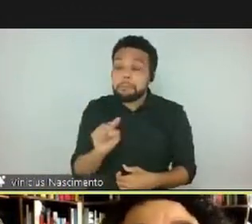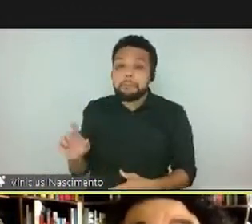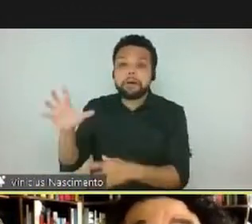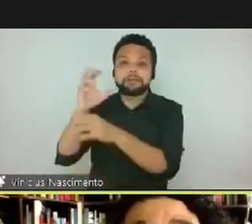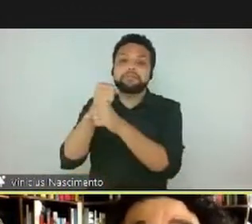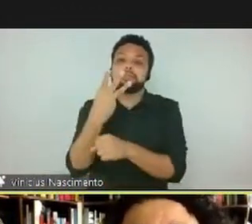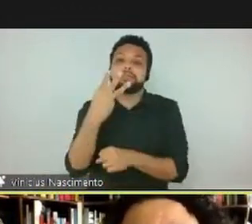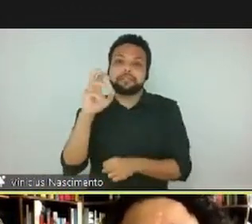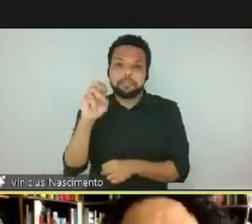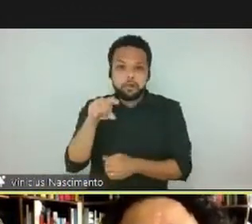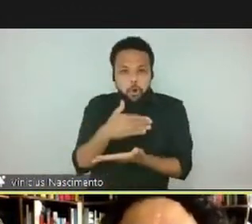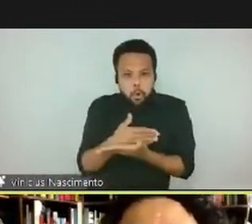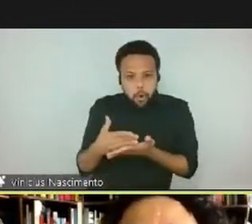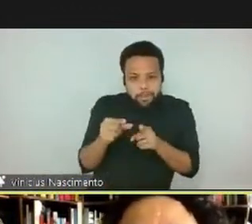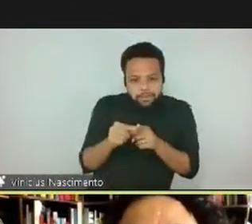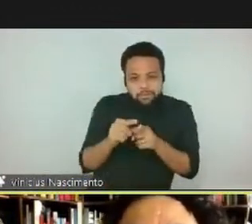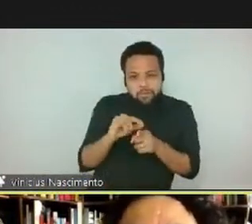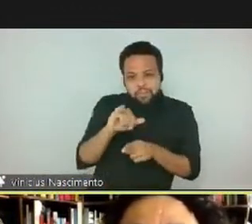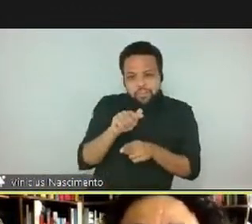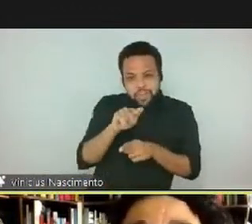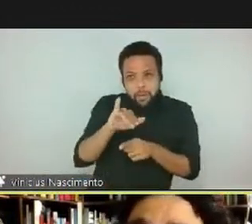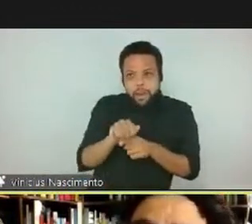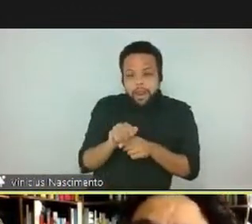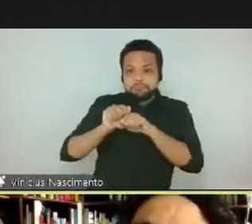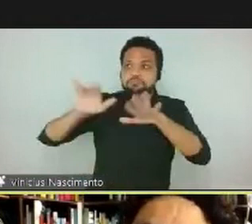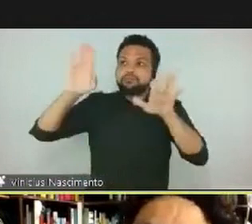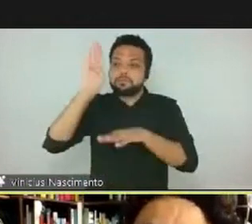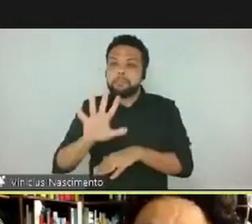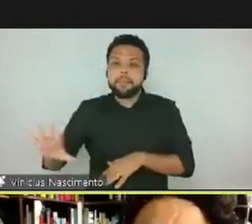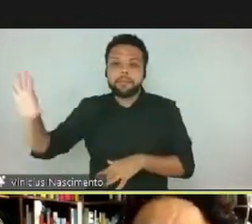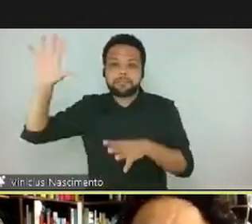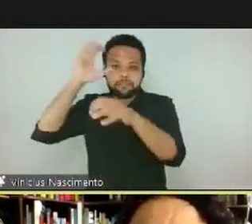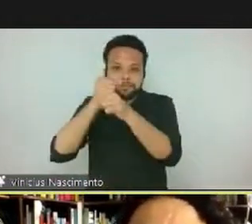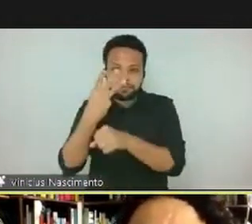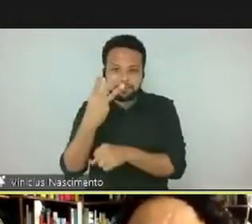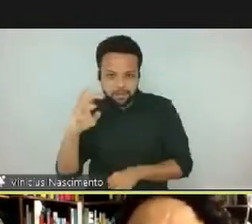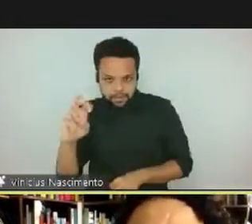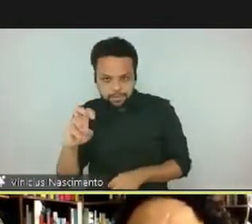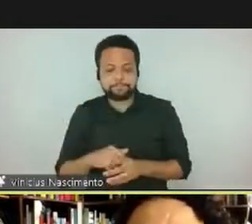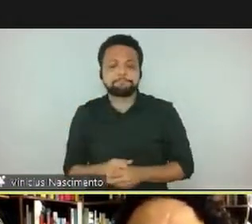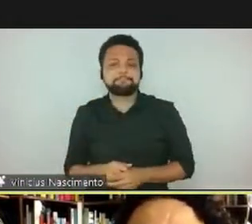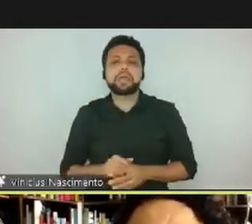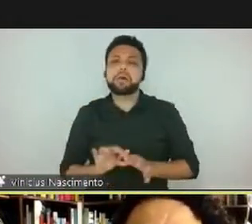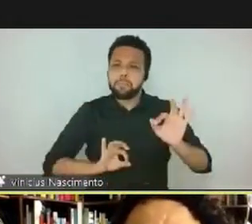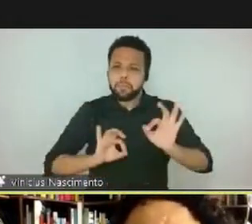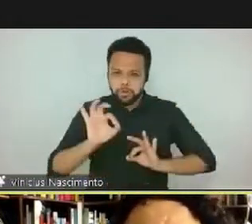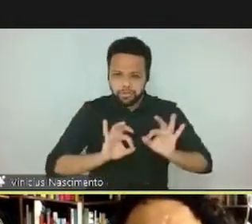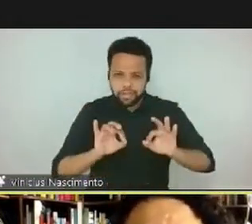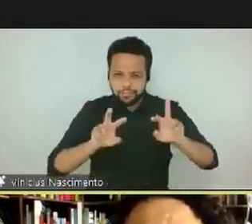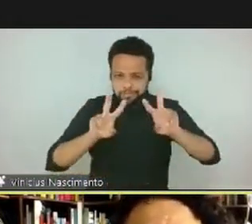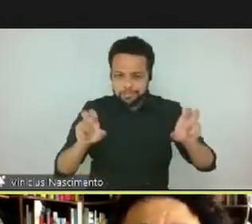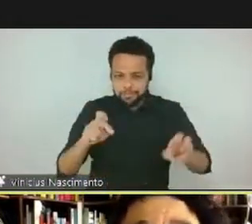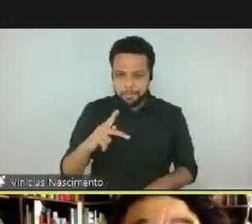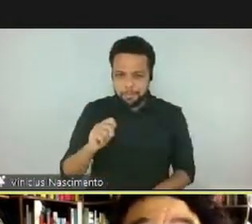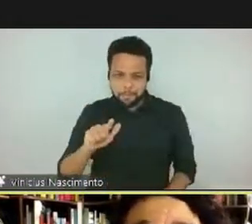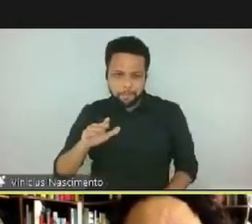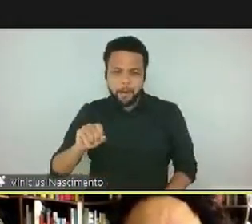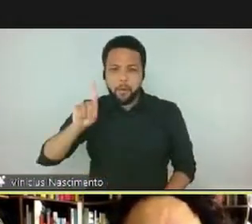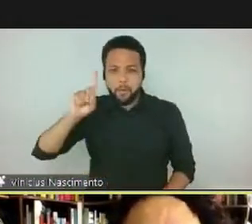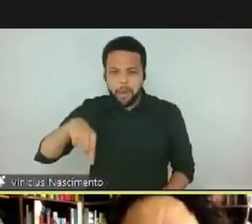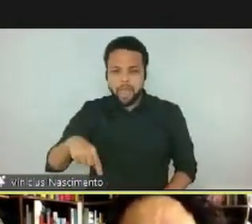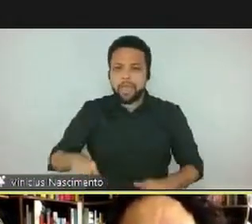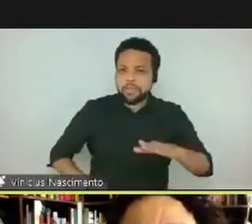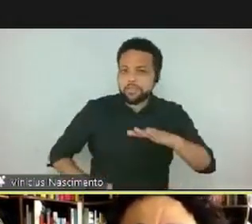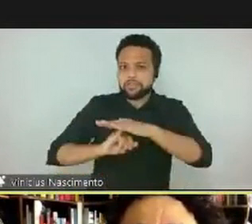E atuamos em rede. Então, o Projeto Palco não é uma organização social. Ele é um projeto criado